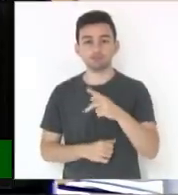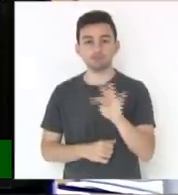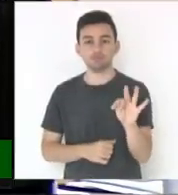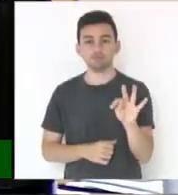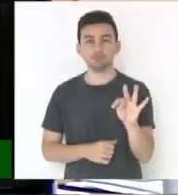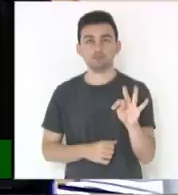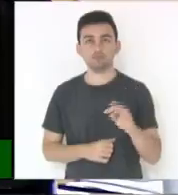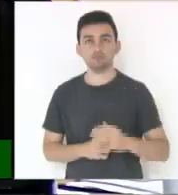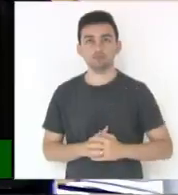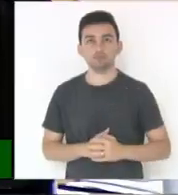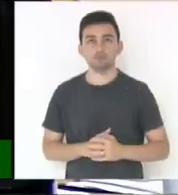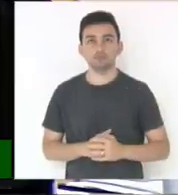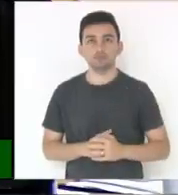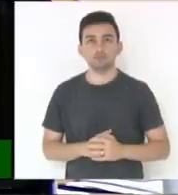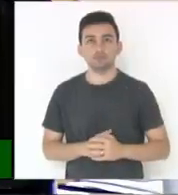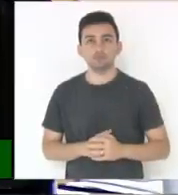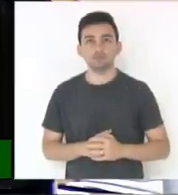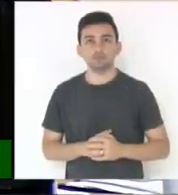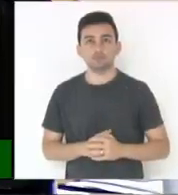Trabalhadores.